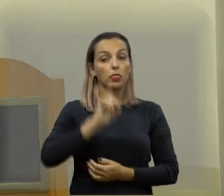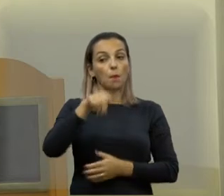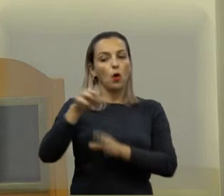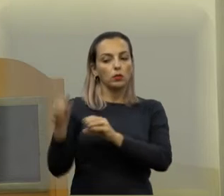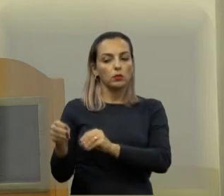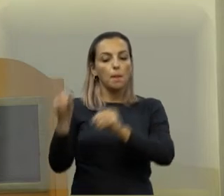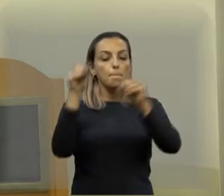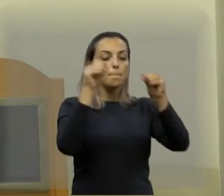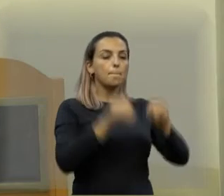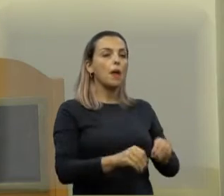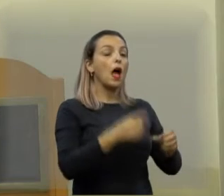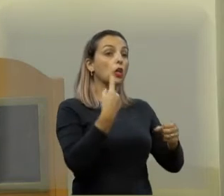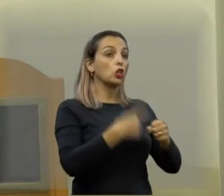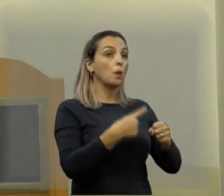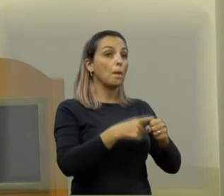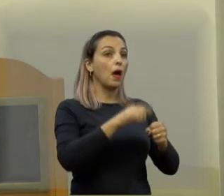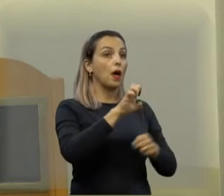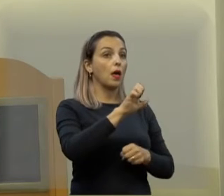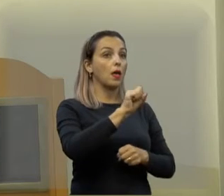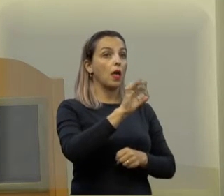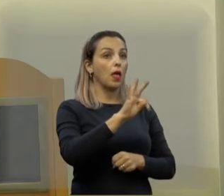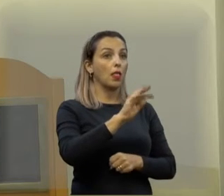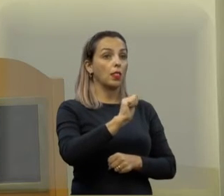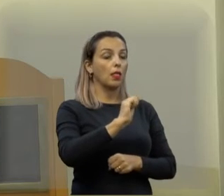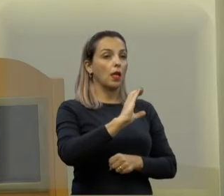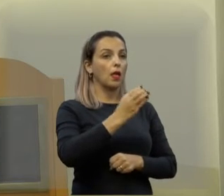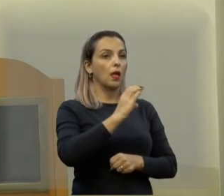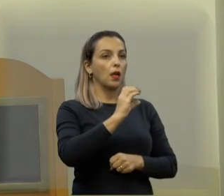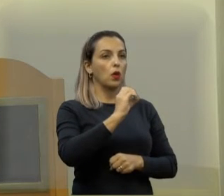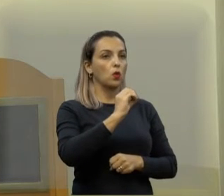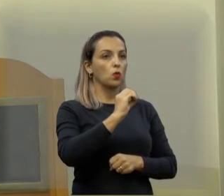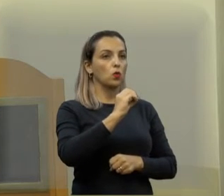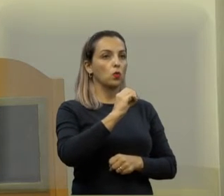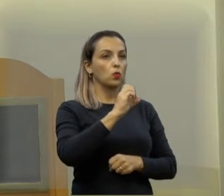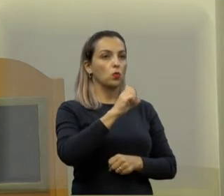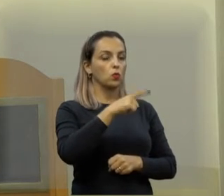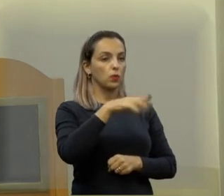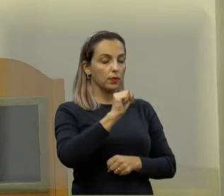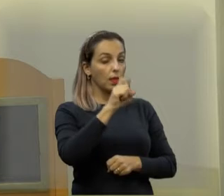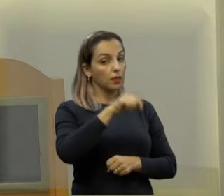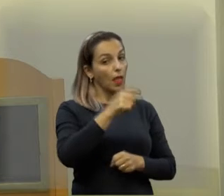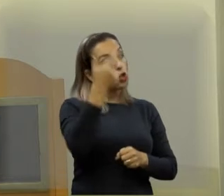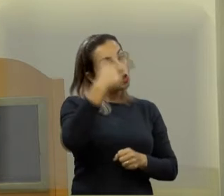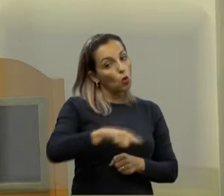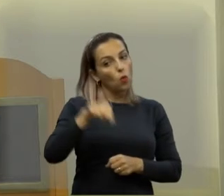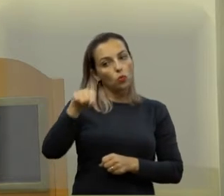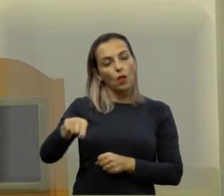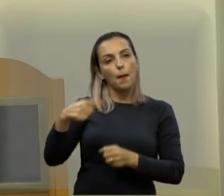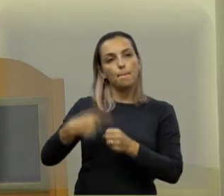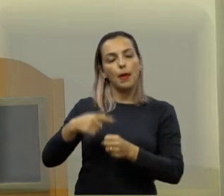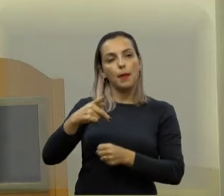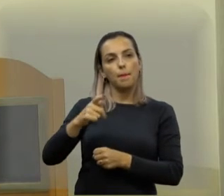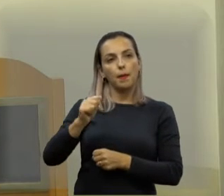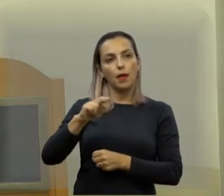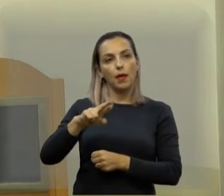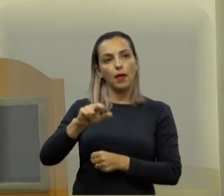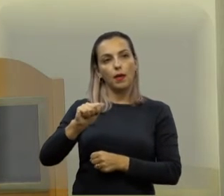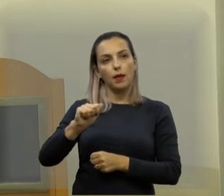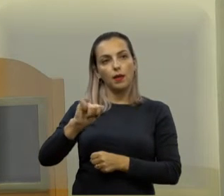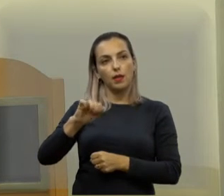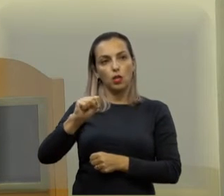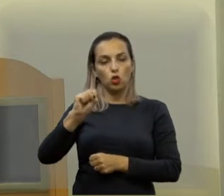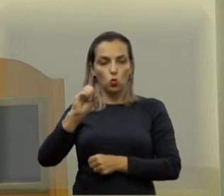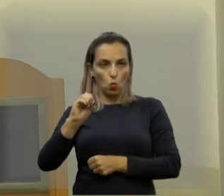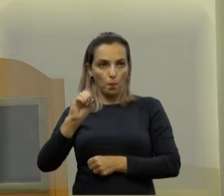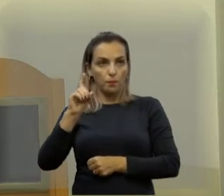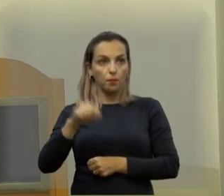no Jardim das Estações e o outro que fica ali no Jardim Paraíso que é origem na resposta a secretaria de educação informou